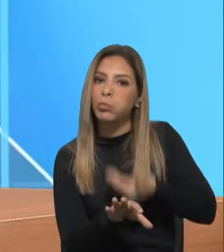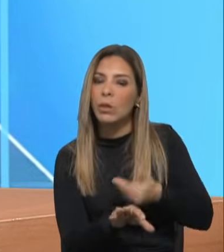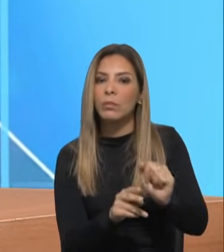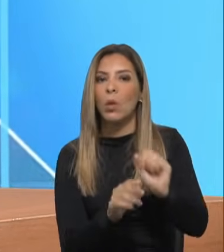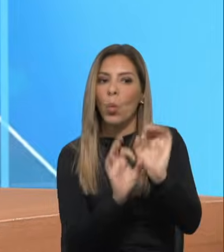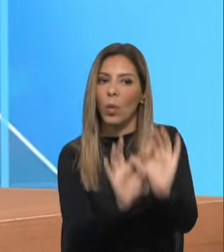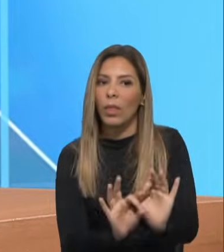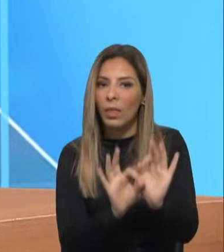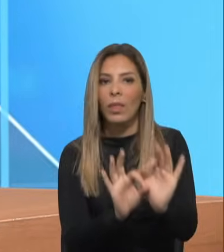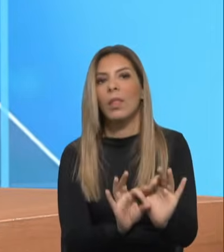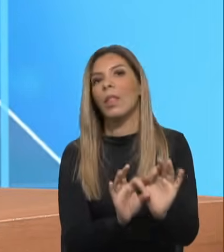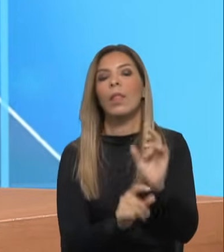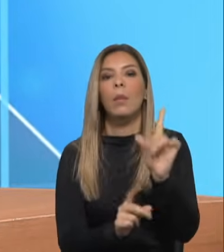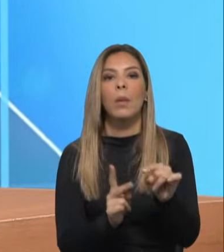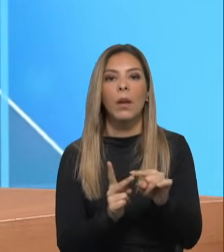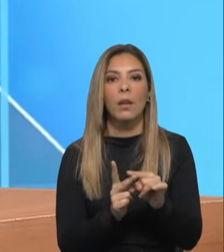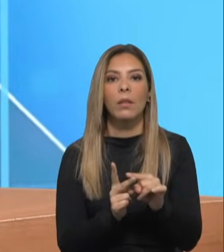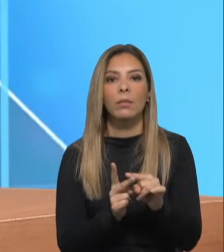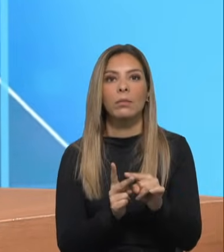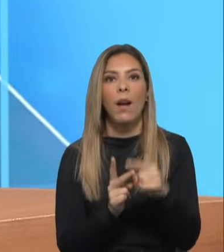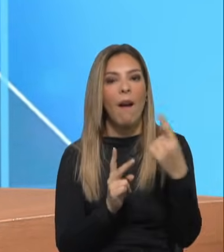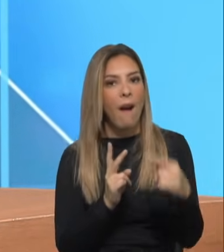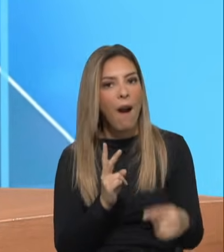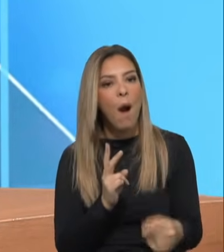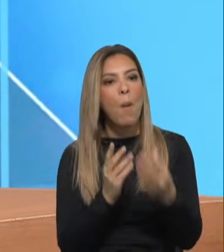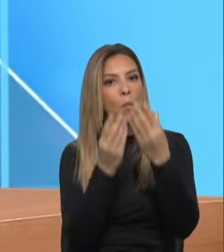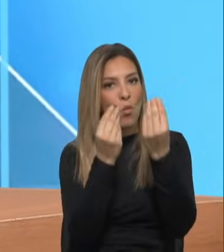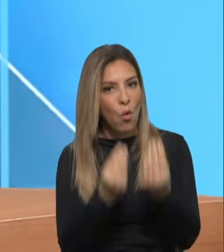cuidadores, e já temos muitos inscritos,